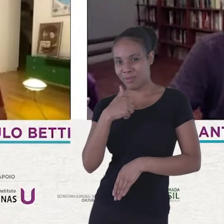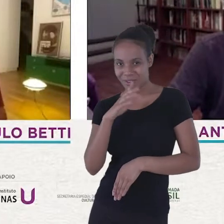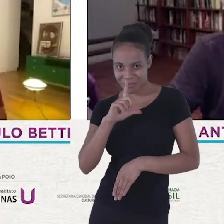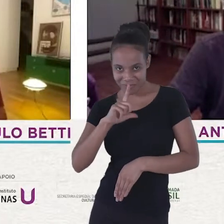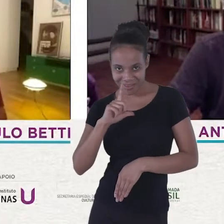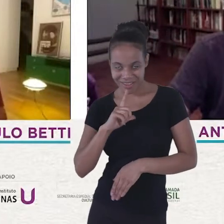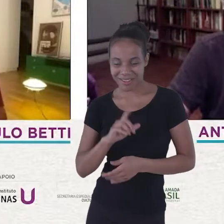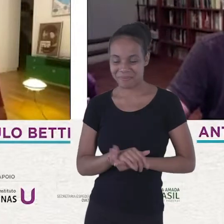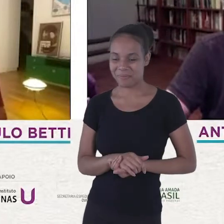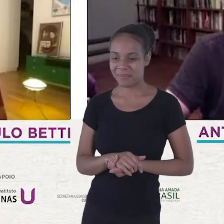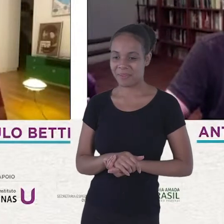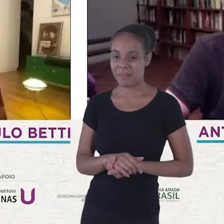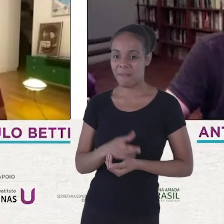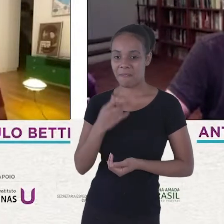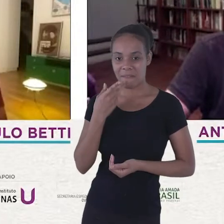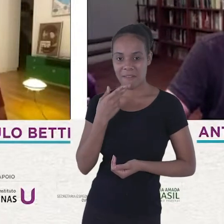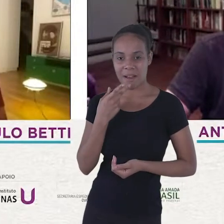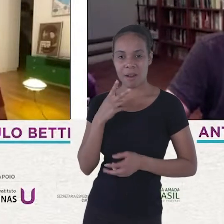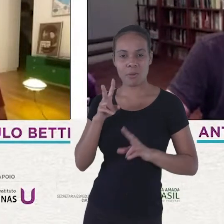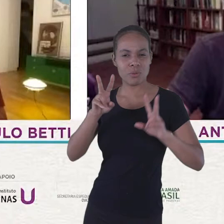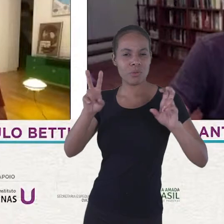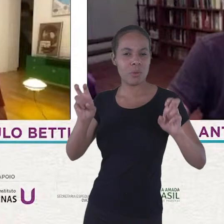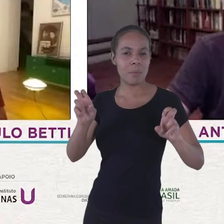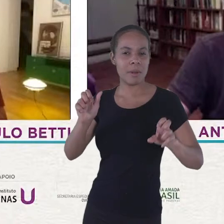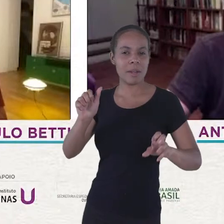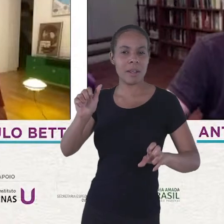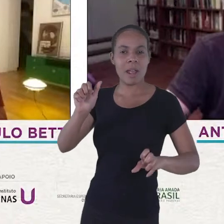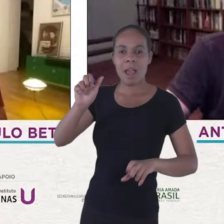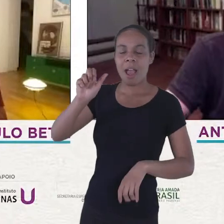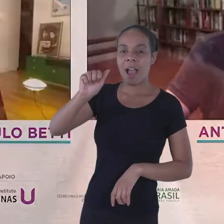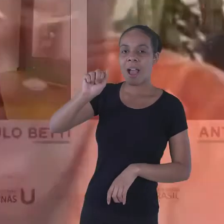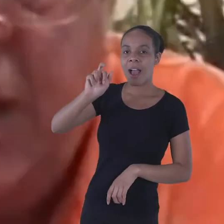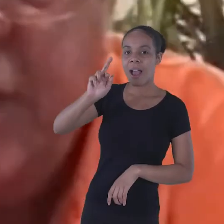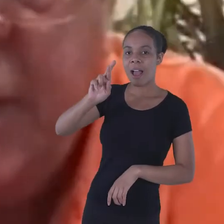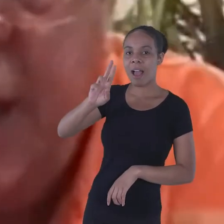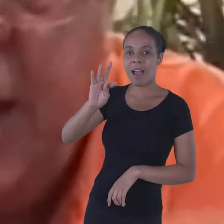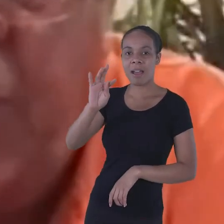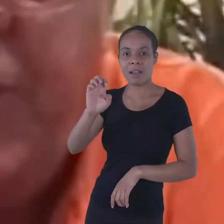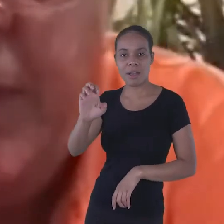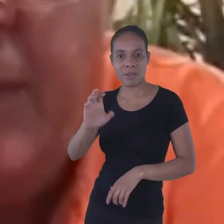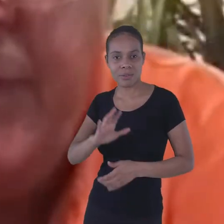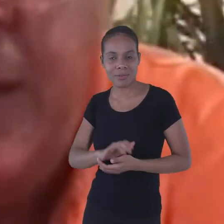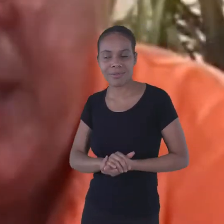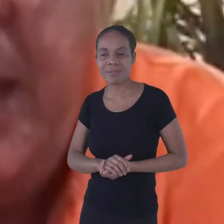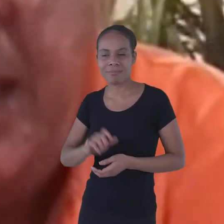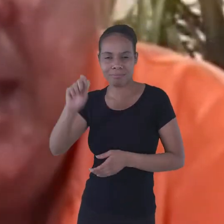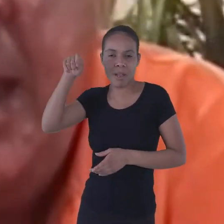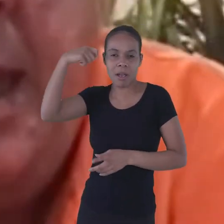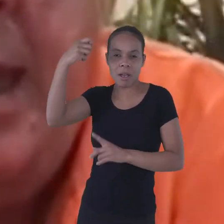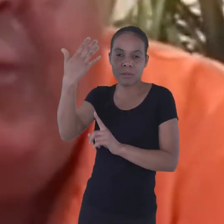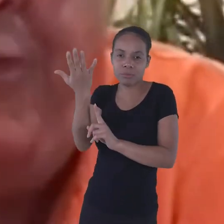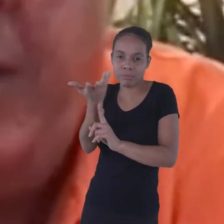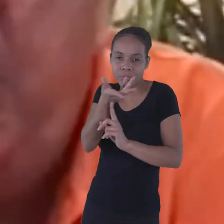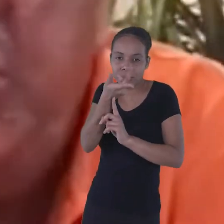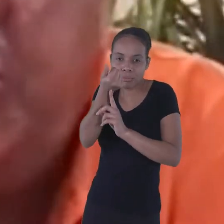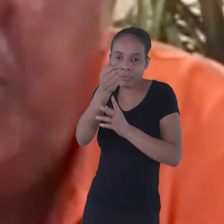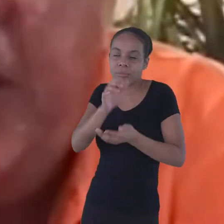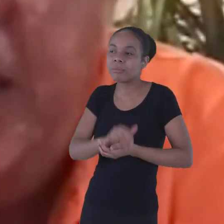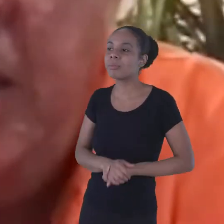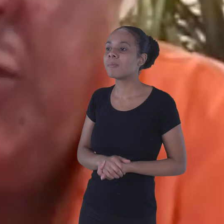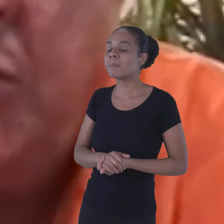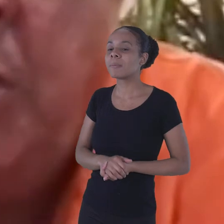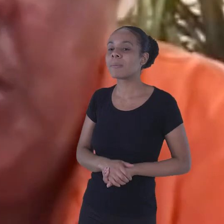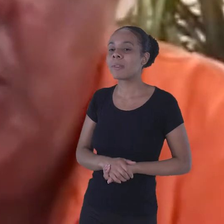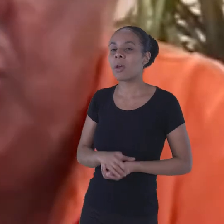A Arte de Pedir, Guia Prático para Inadimplentes e Negativados, e agora eu vou acrescentar Confinado também. Eu falo muito